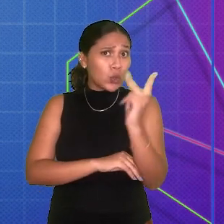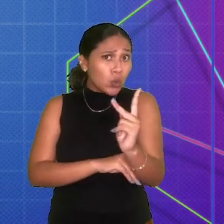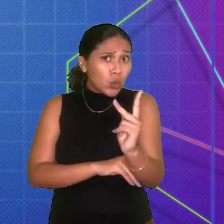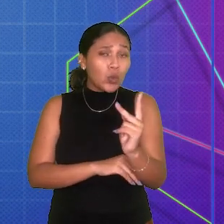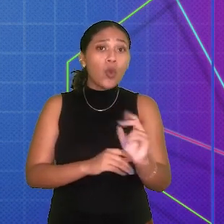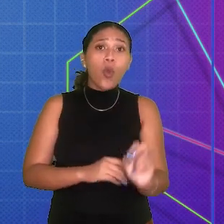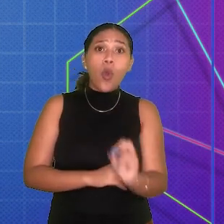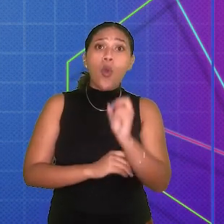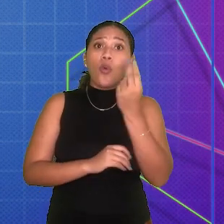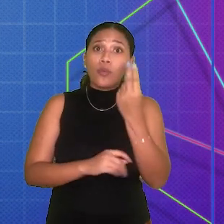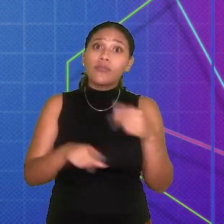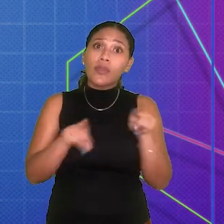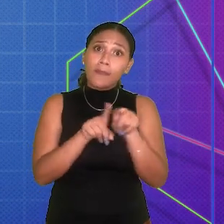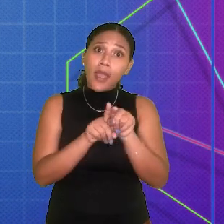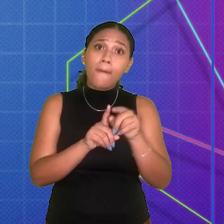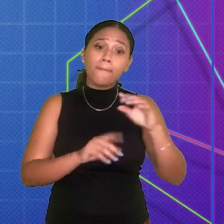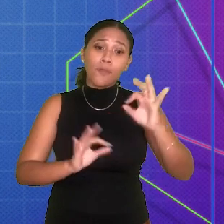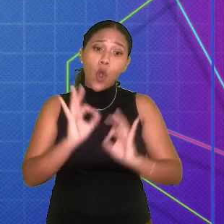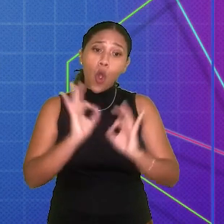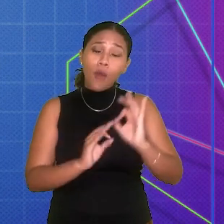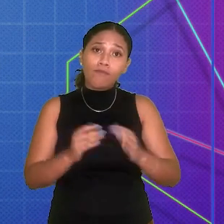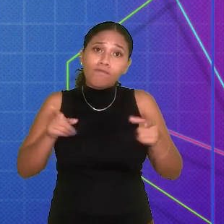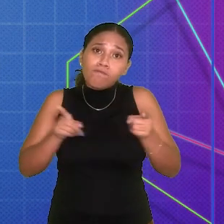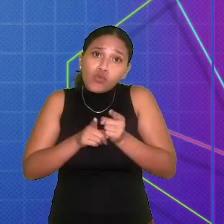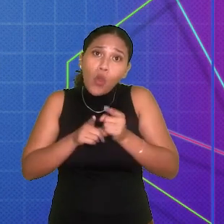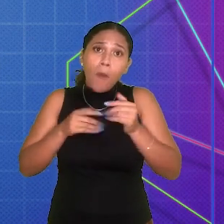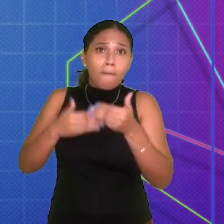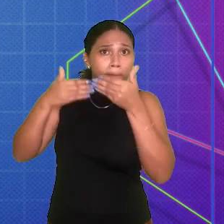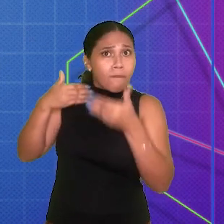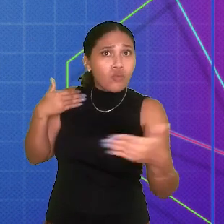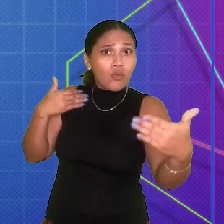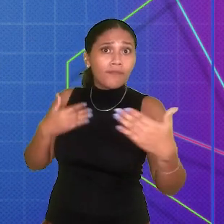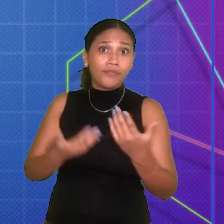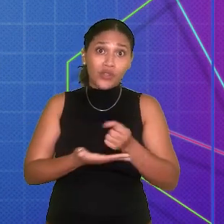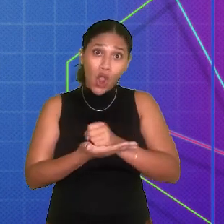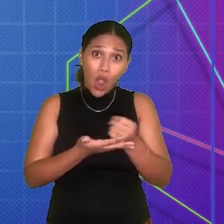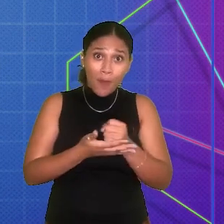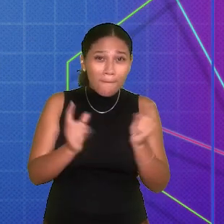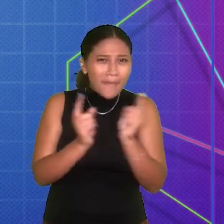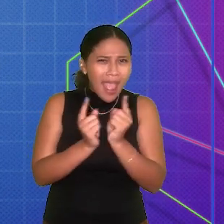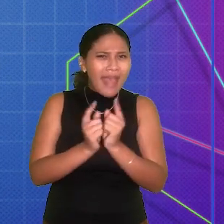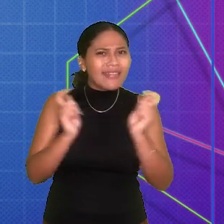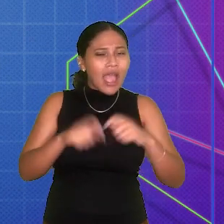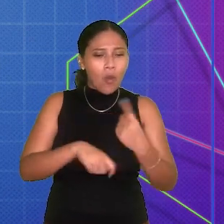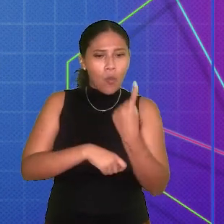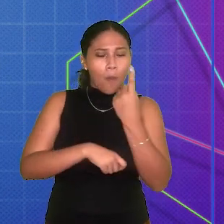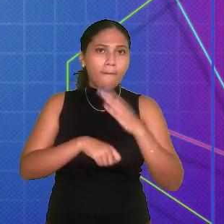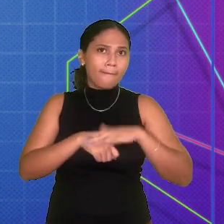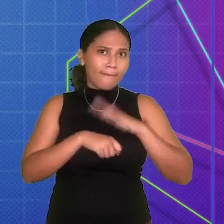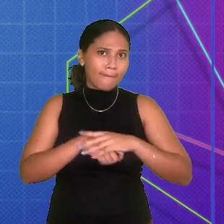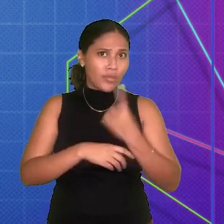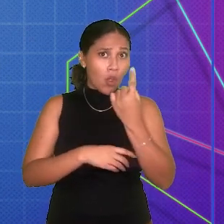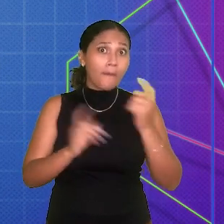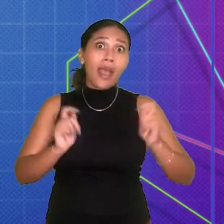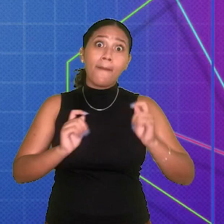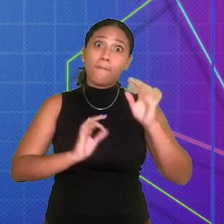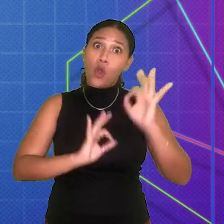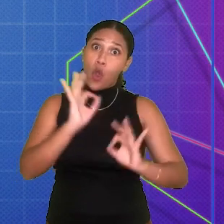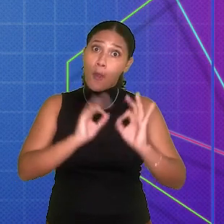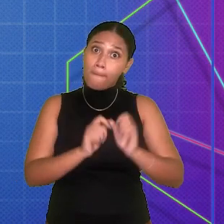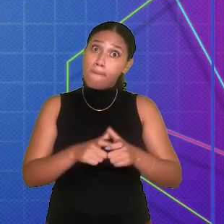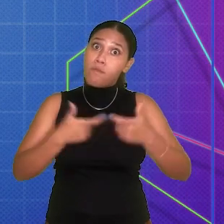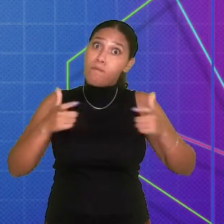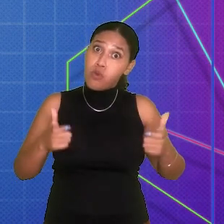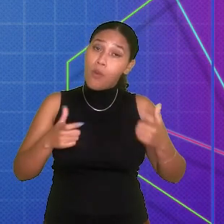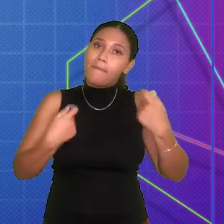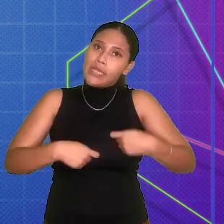de médio e grande porte. Jogos pequenos ainda podem ser desenvolvidos por uma pessoa só, mas projetos maiores